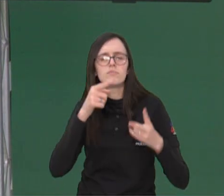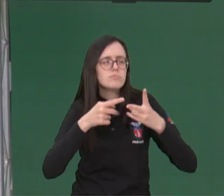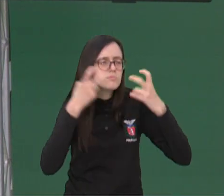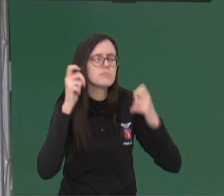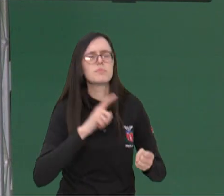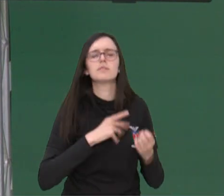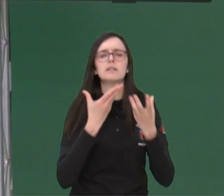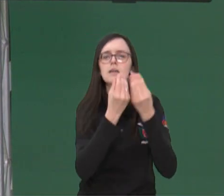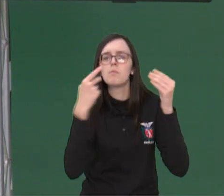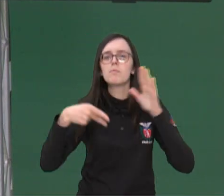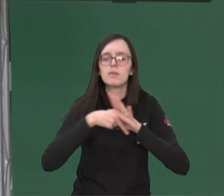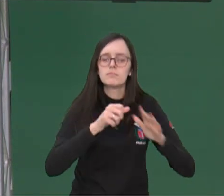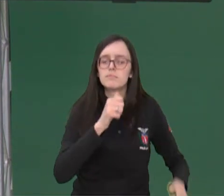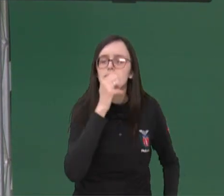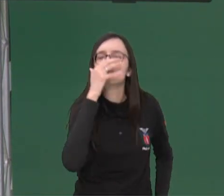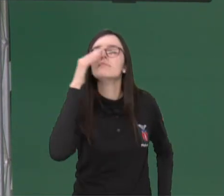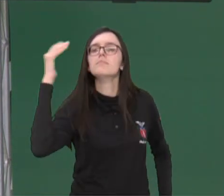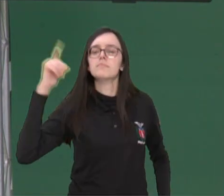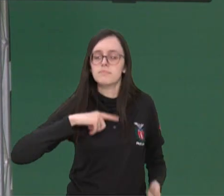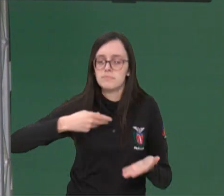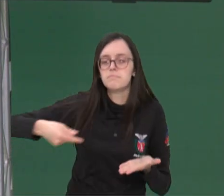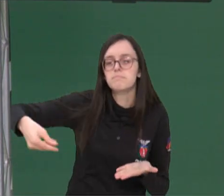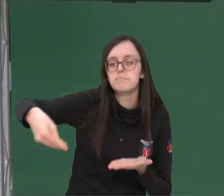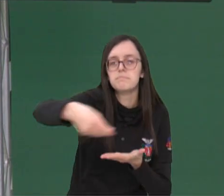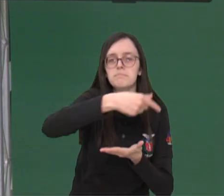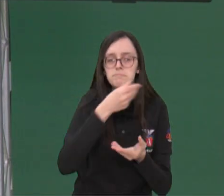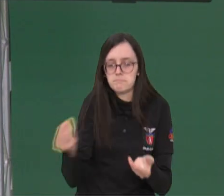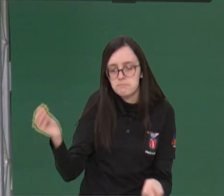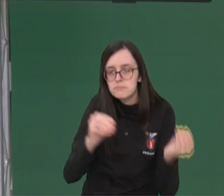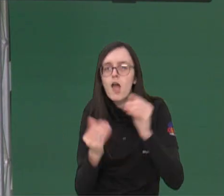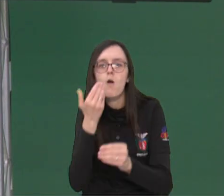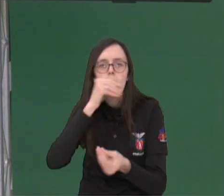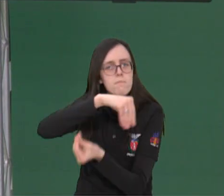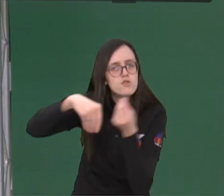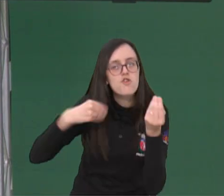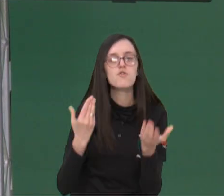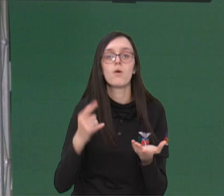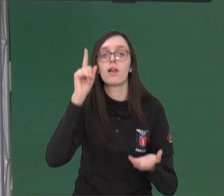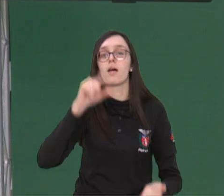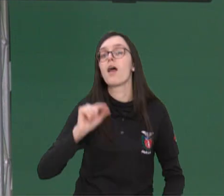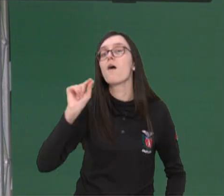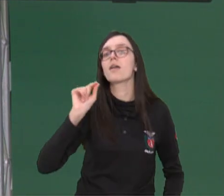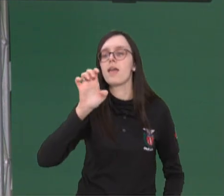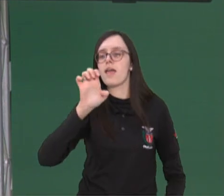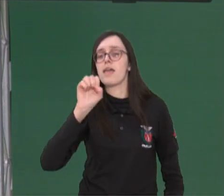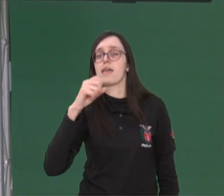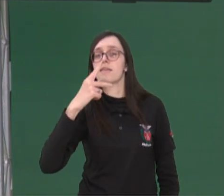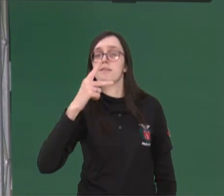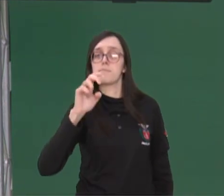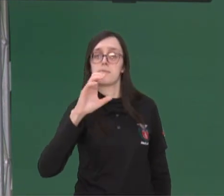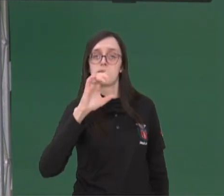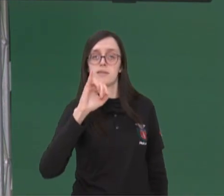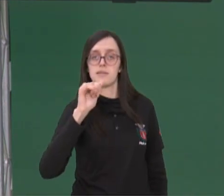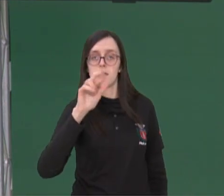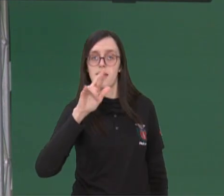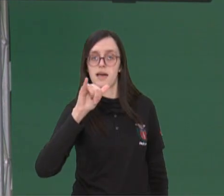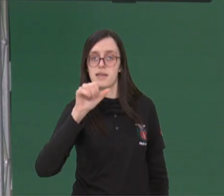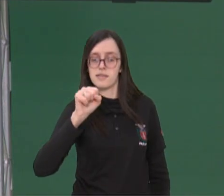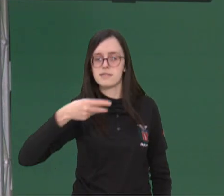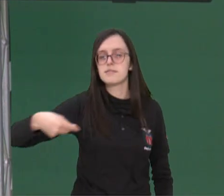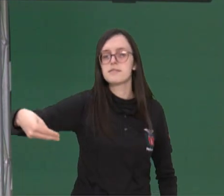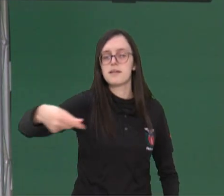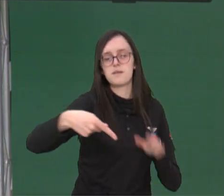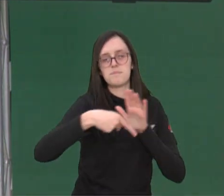tem muitas ervas aromáticas, temperos, condimentos. São as famosas especiarias da